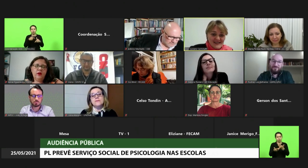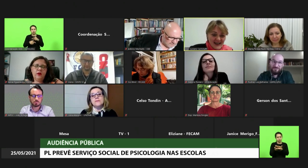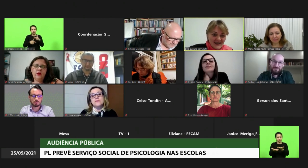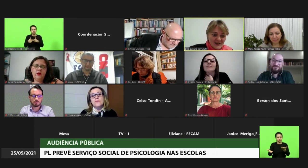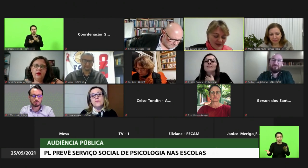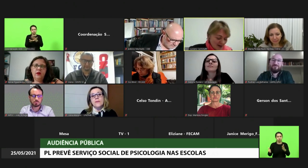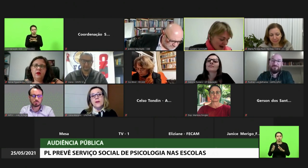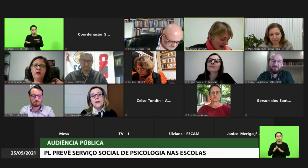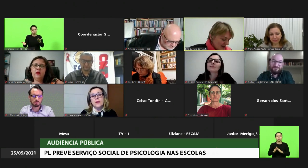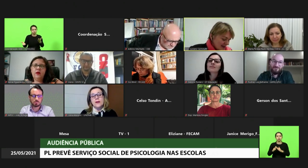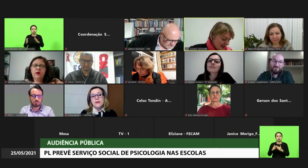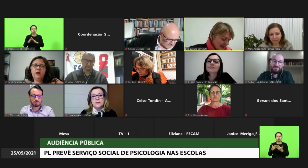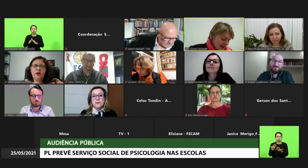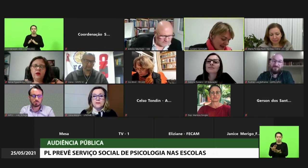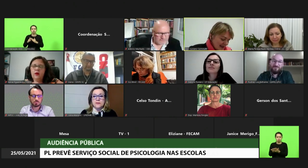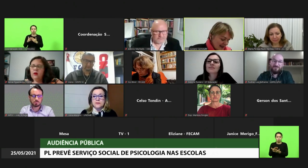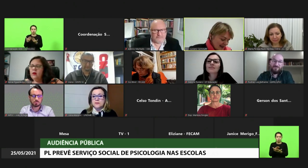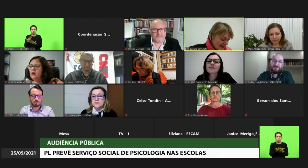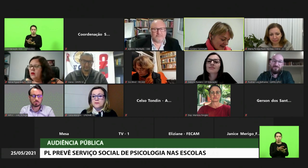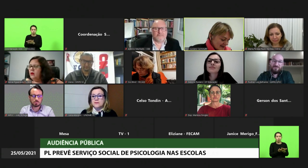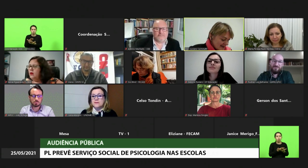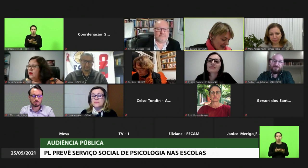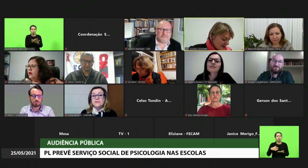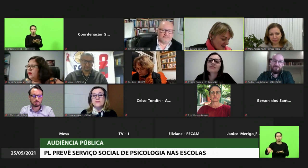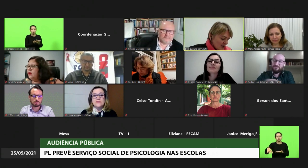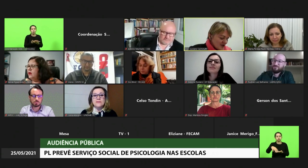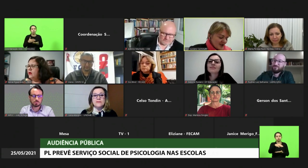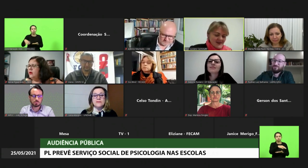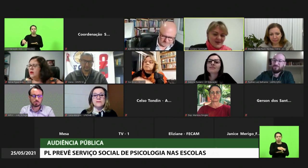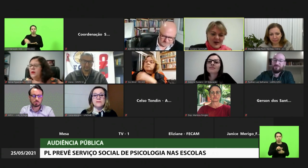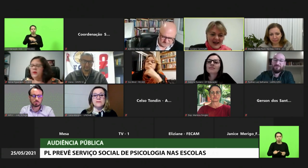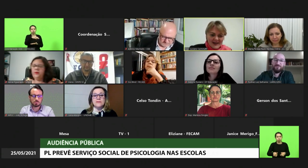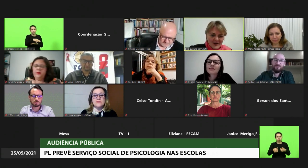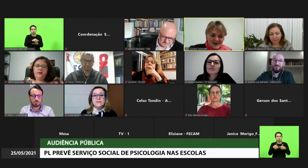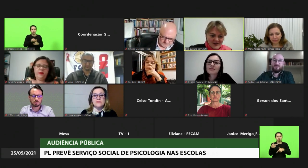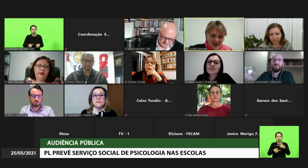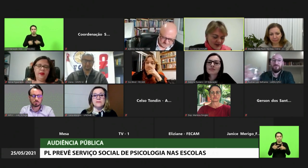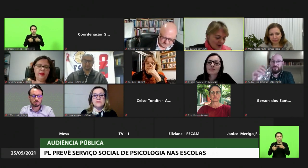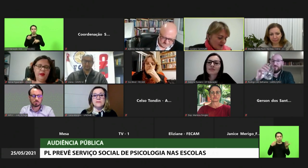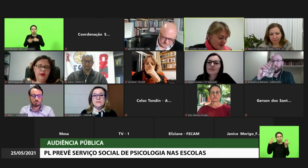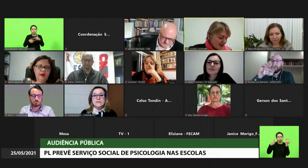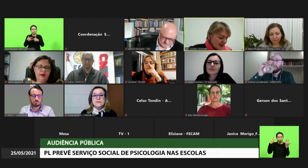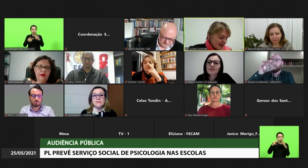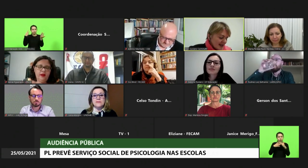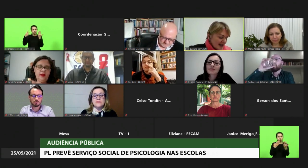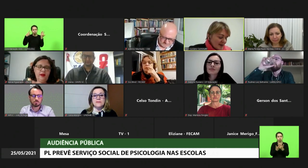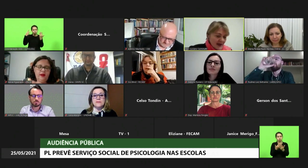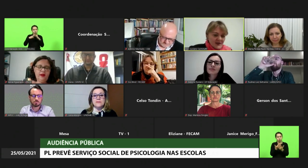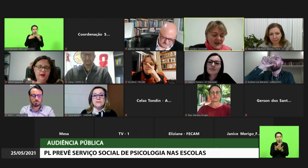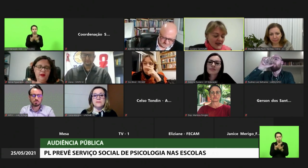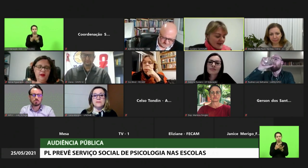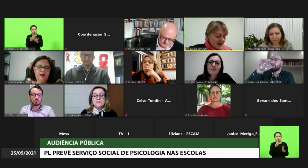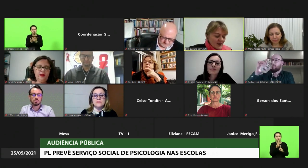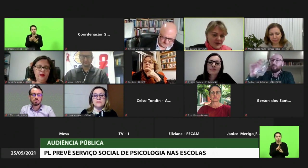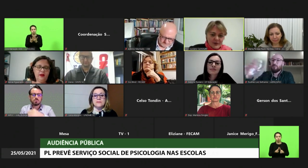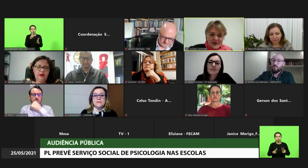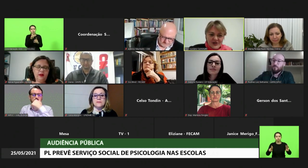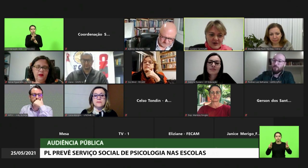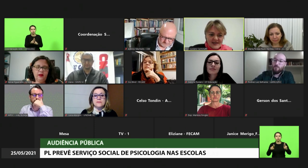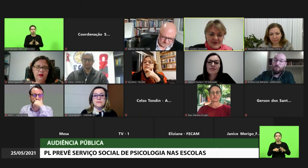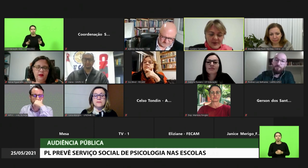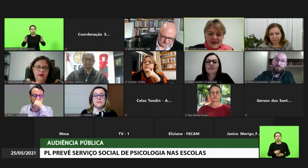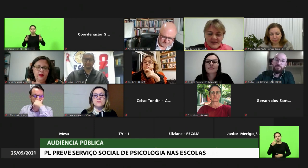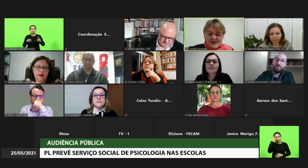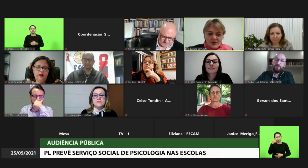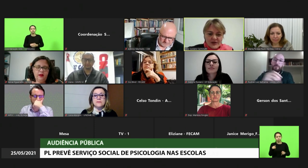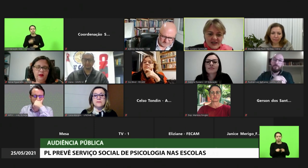quero reforçar aqui o trabalho da psicologia escolar e educacional da UFSC. Lembrando aqui, então, eu vou